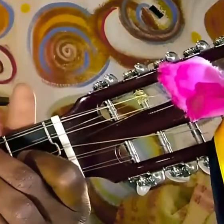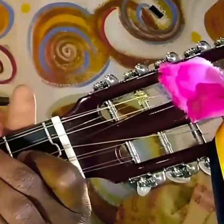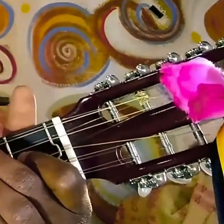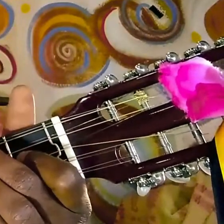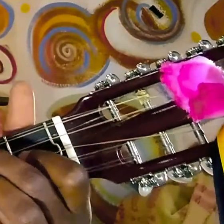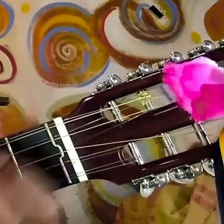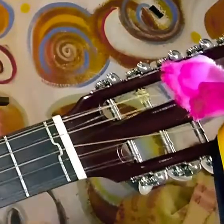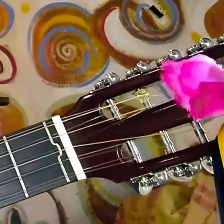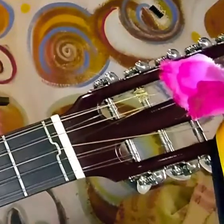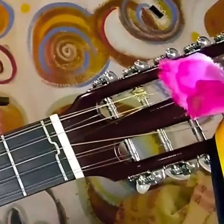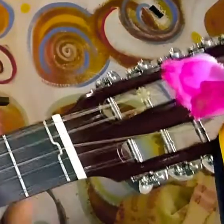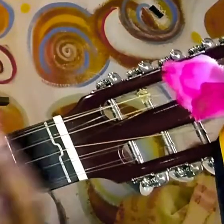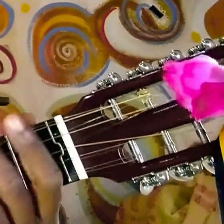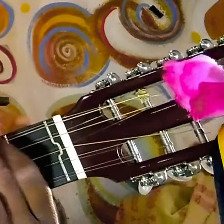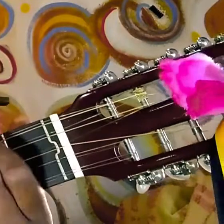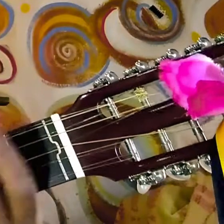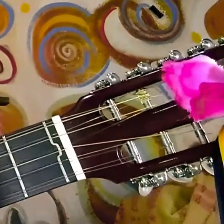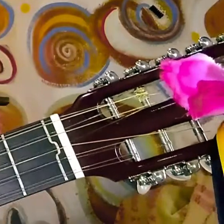enviar